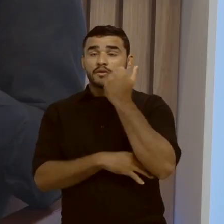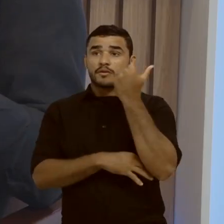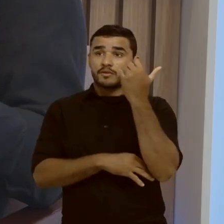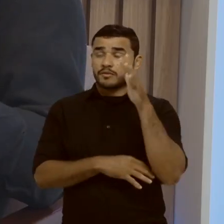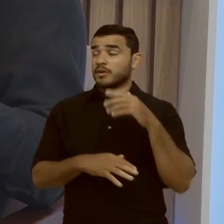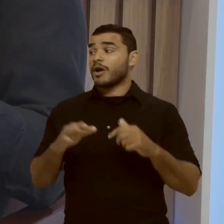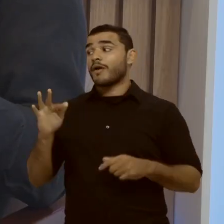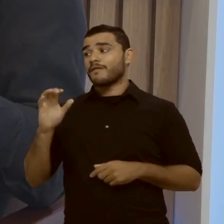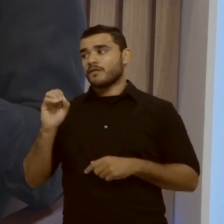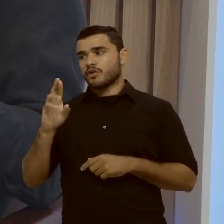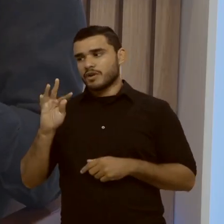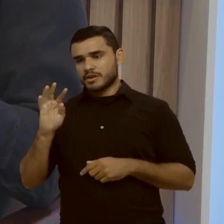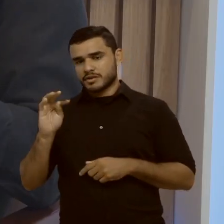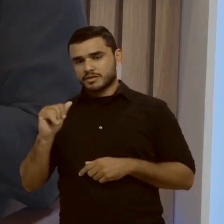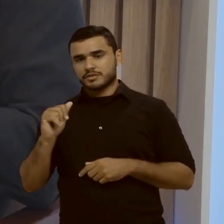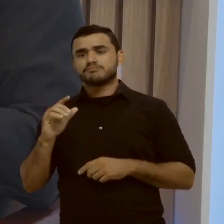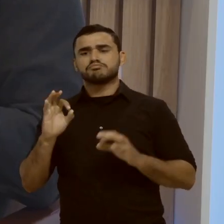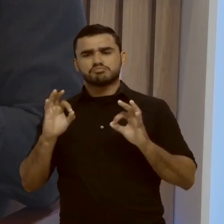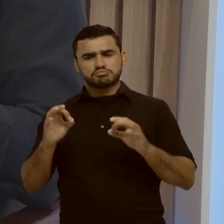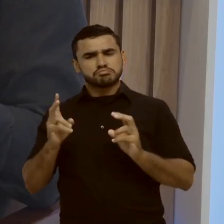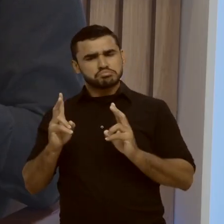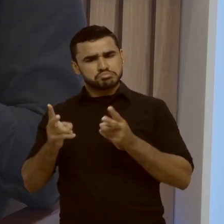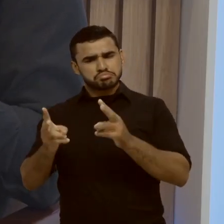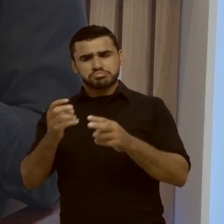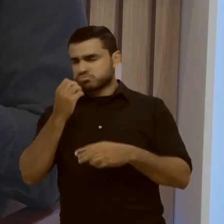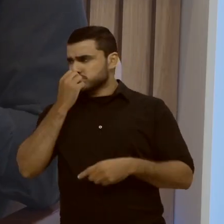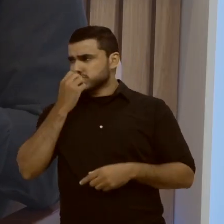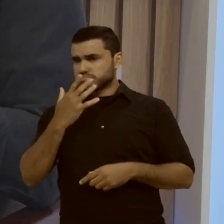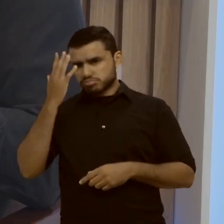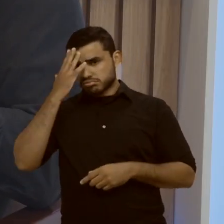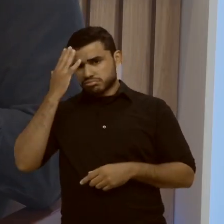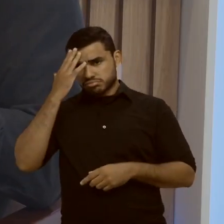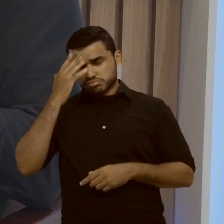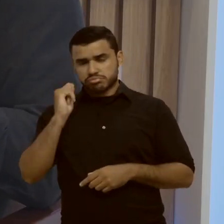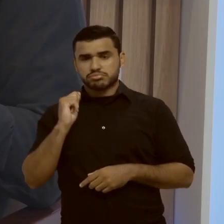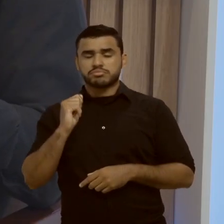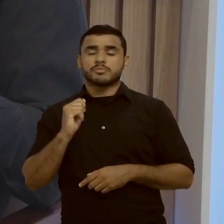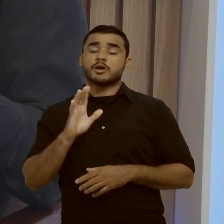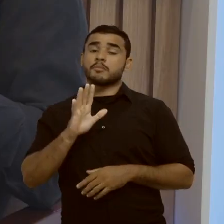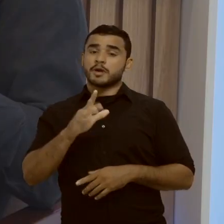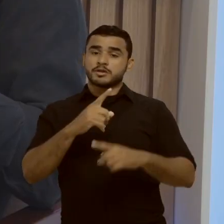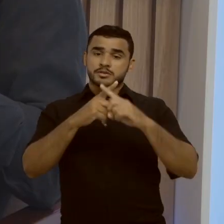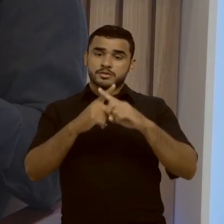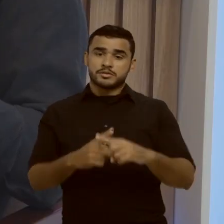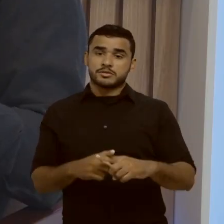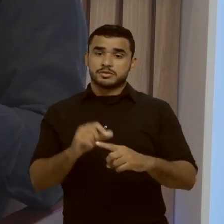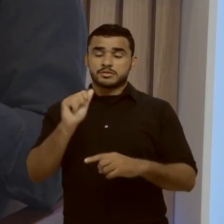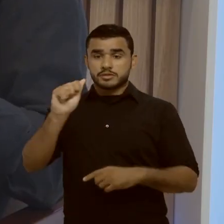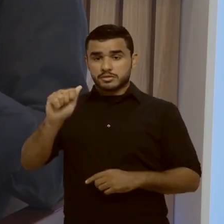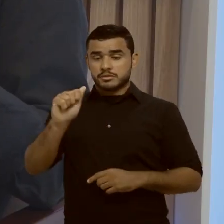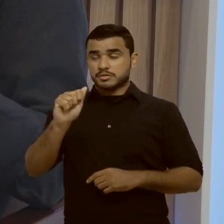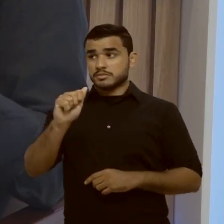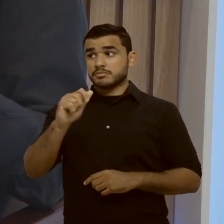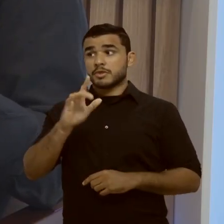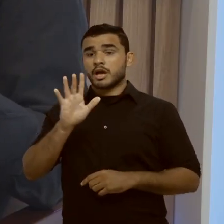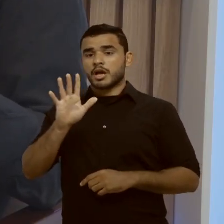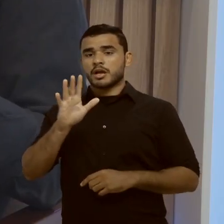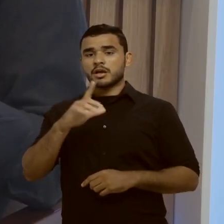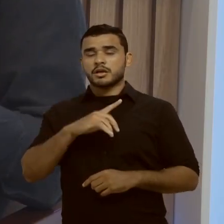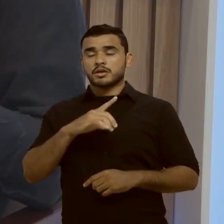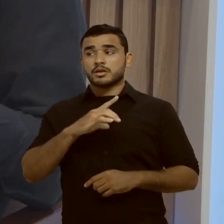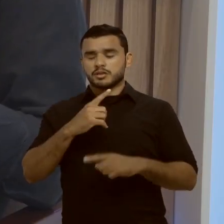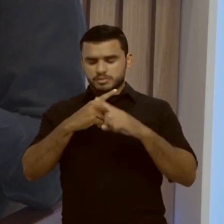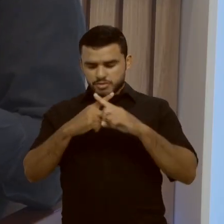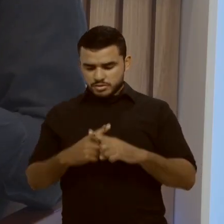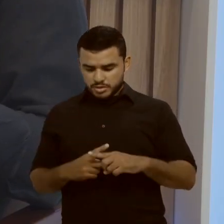E nesse momento está bem, está na fase de classificação, diferente da Série A. A Série C, 8 se classificam